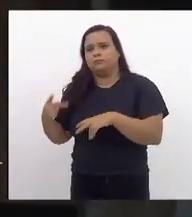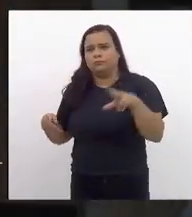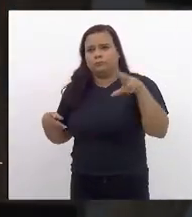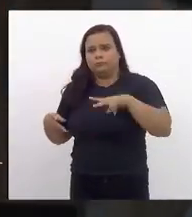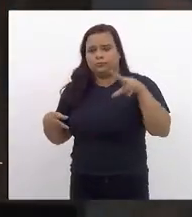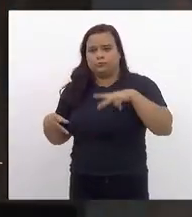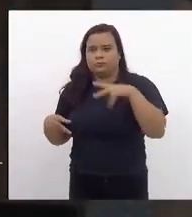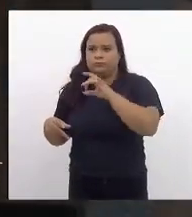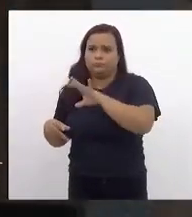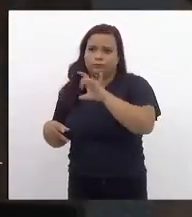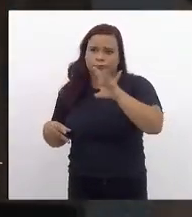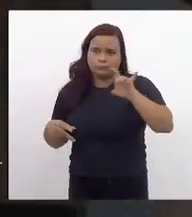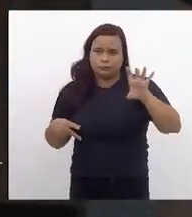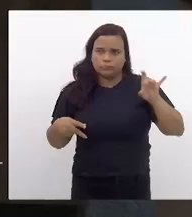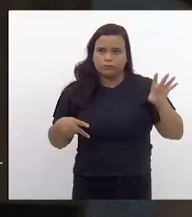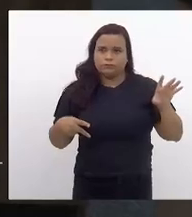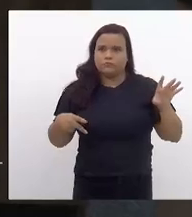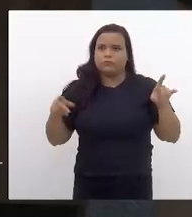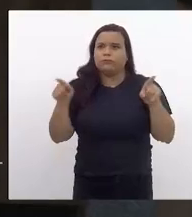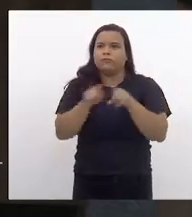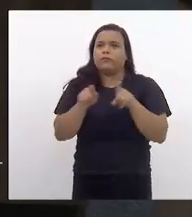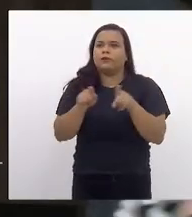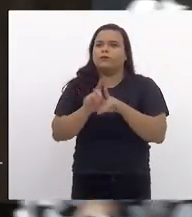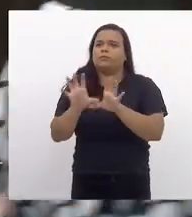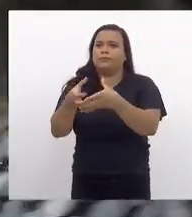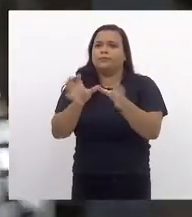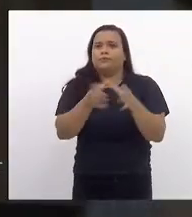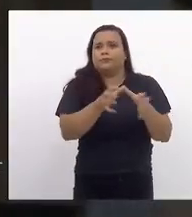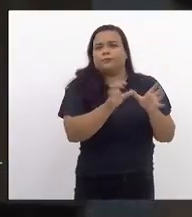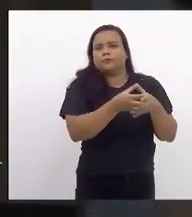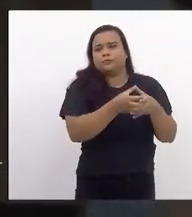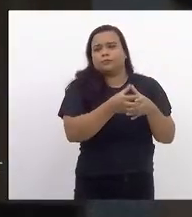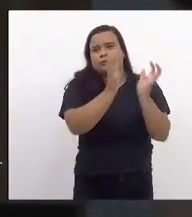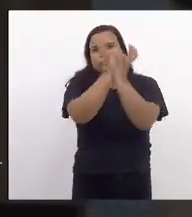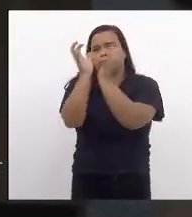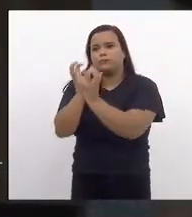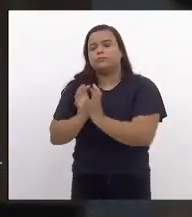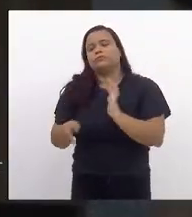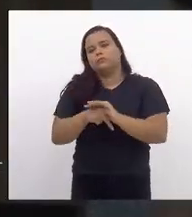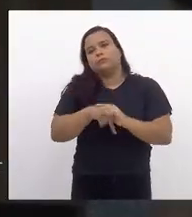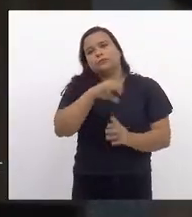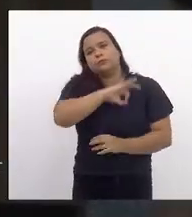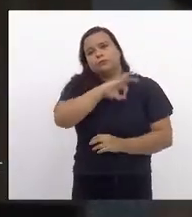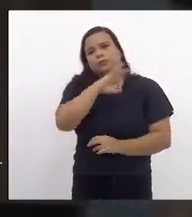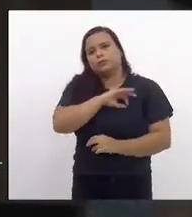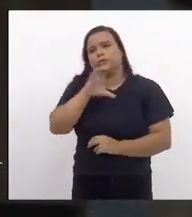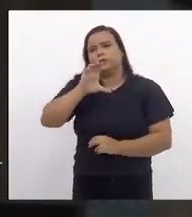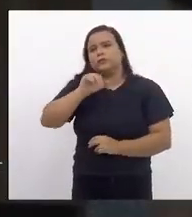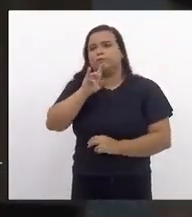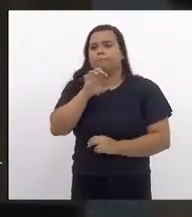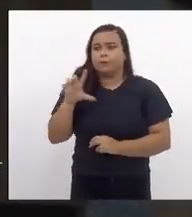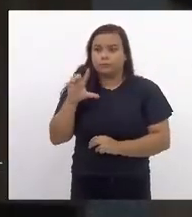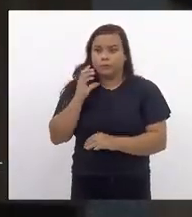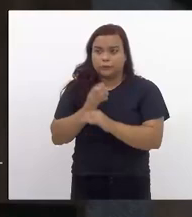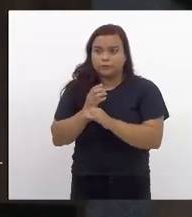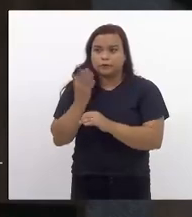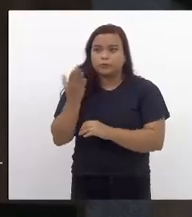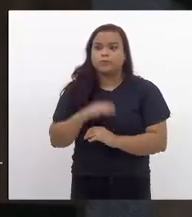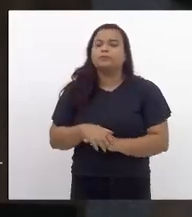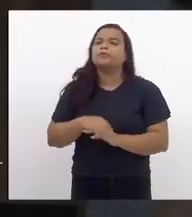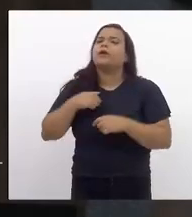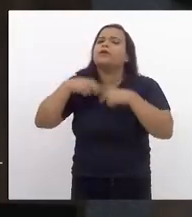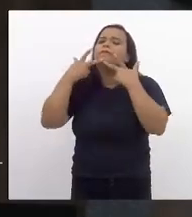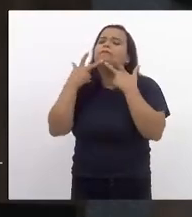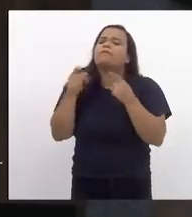das associativas das organizações de classe da Polícia Civil. Por que que eu falo isso?